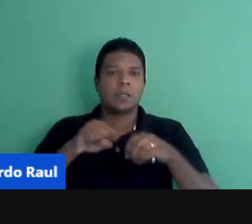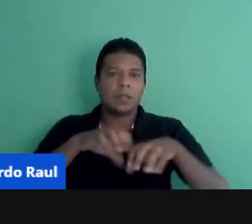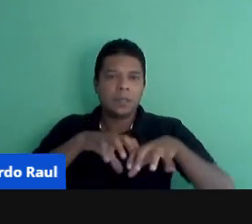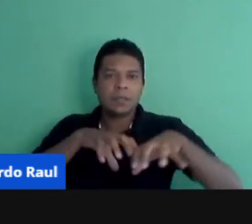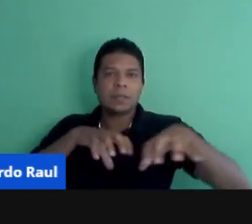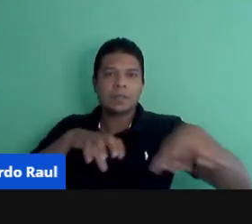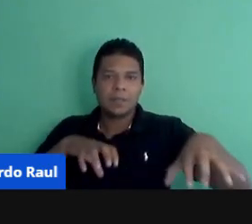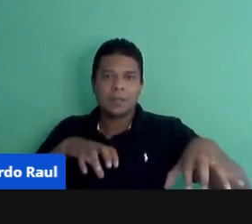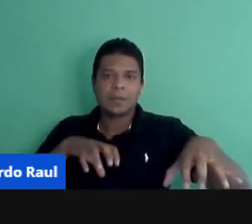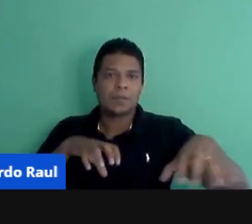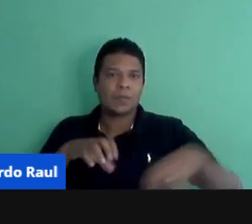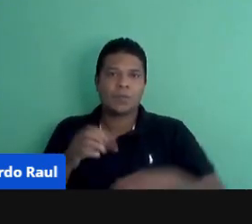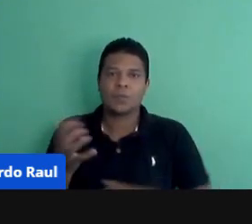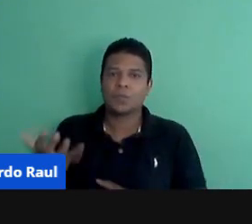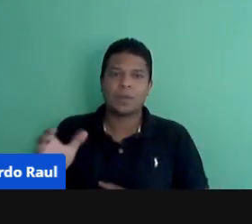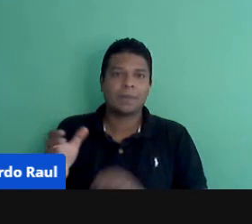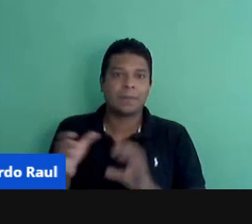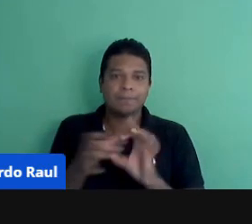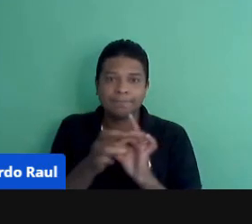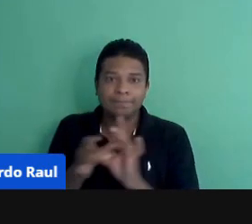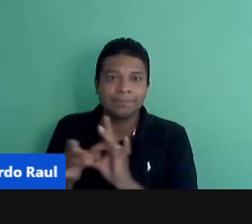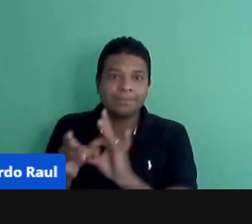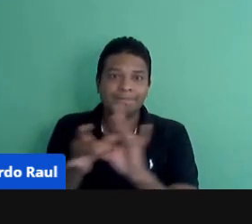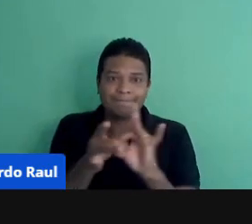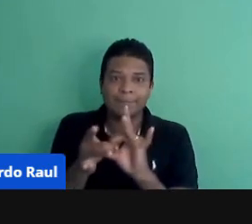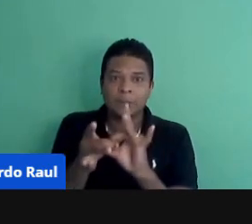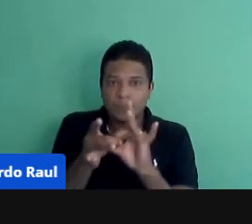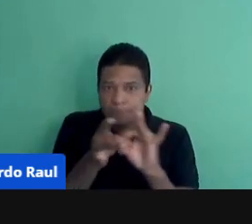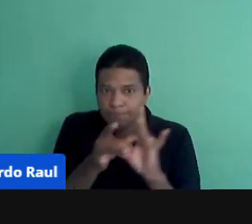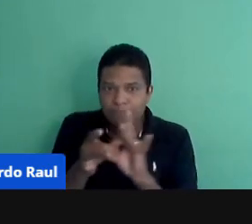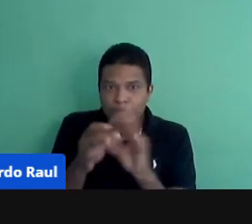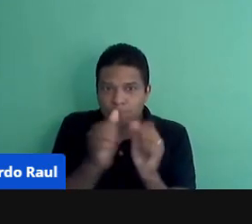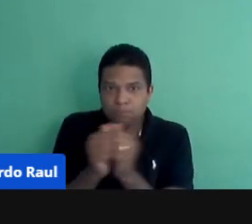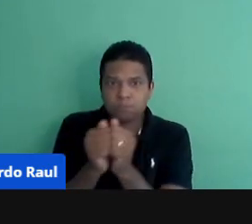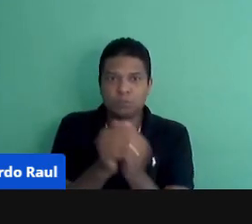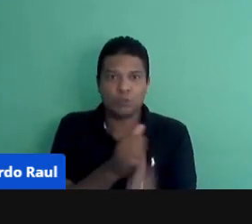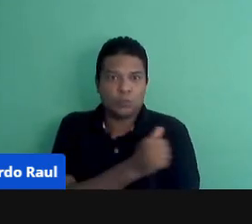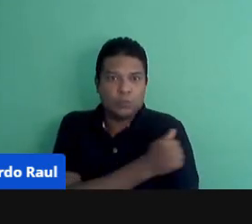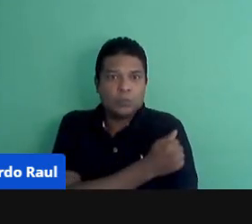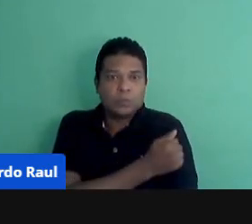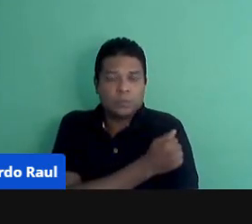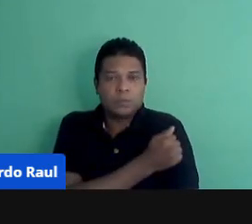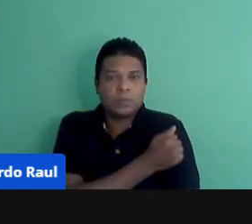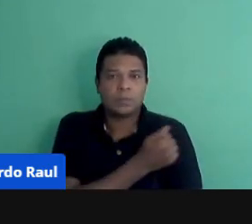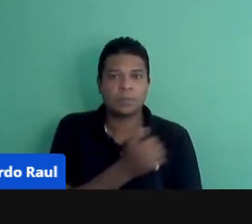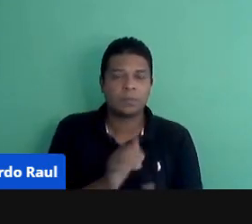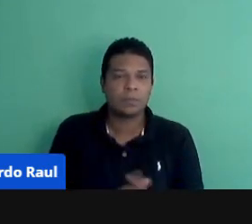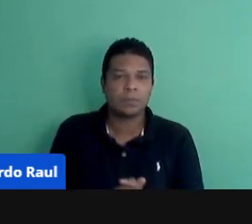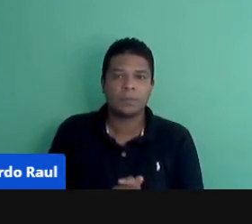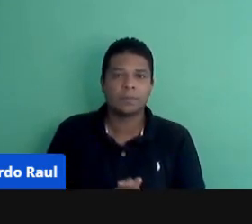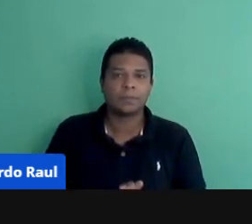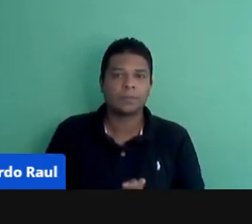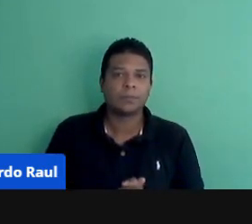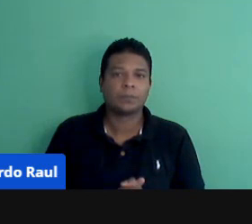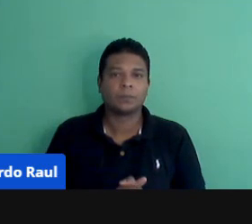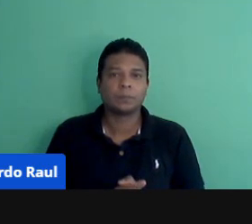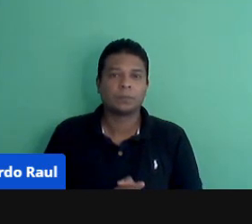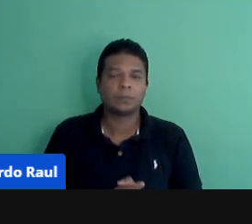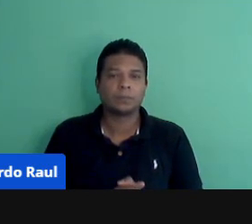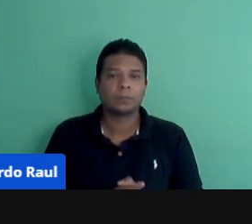esse laço com o aluno, essa relação com o aluno. A nossa preocupação é não perder isso.